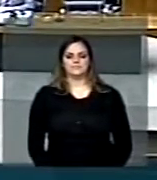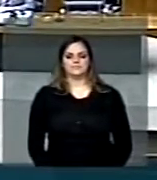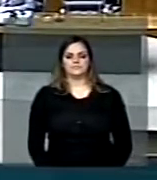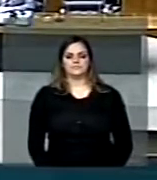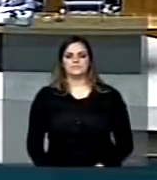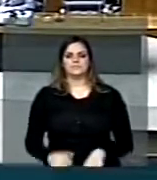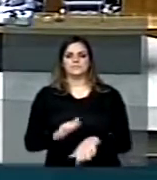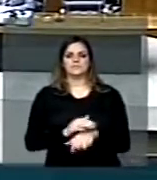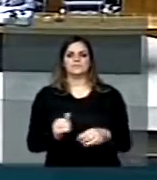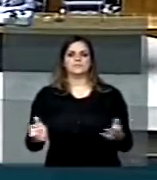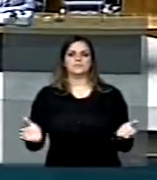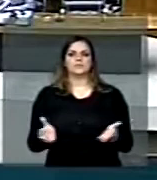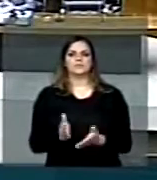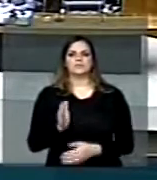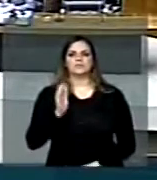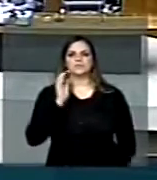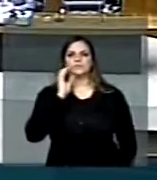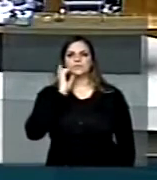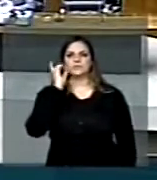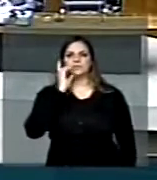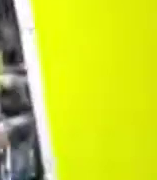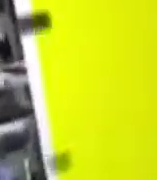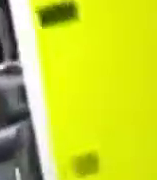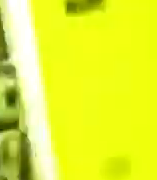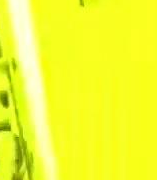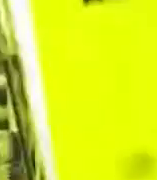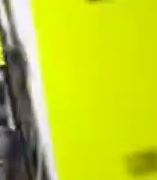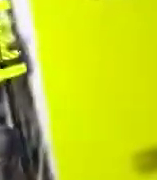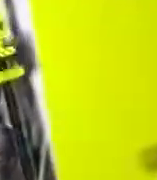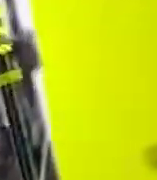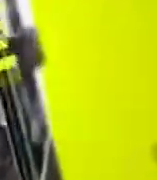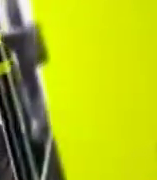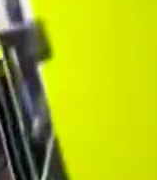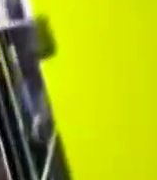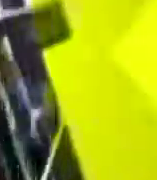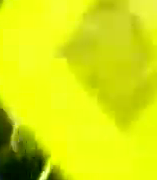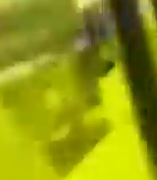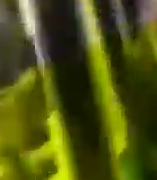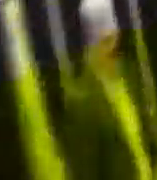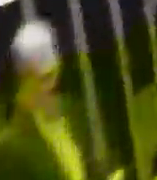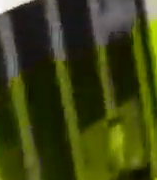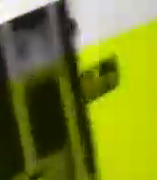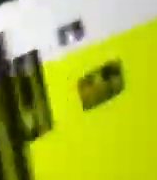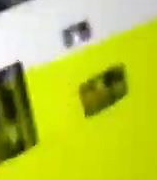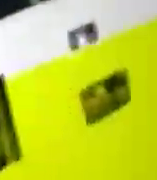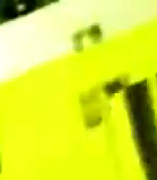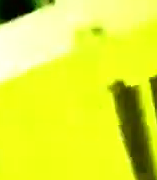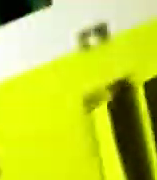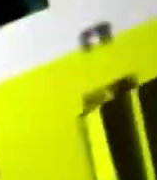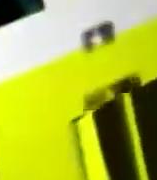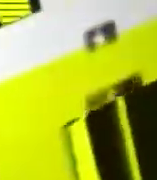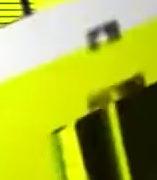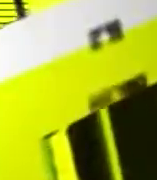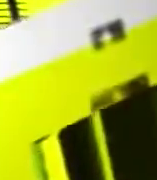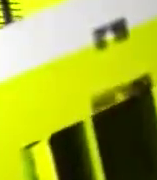Da palavra, deputado Esperidião. Que não que sejam menos importantes.